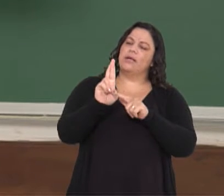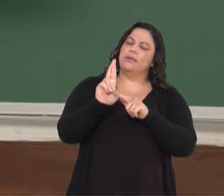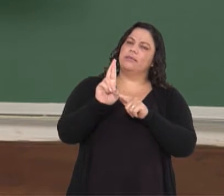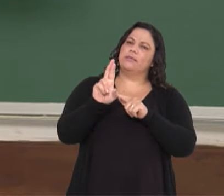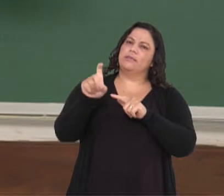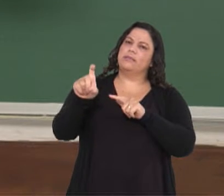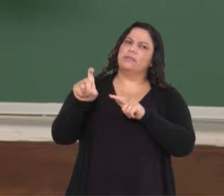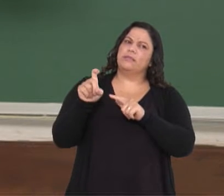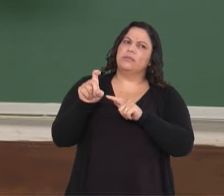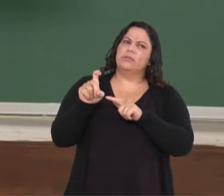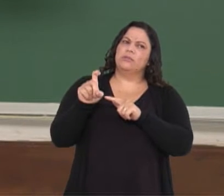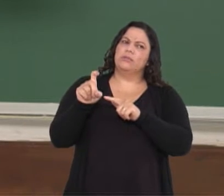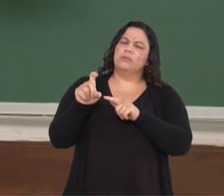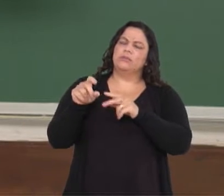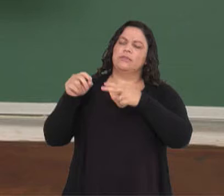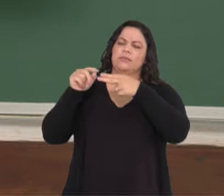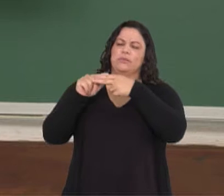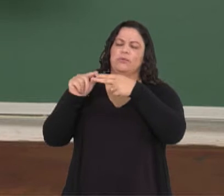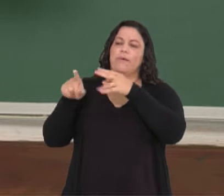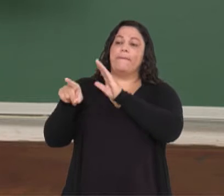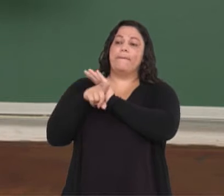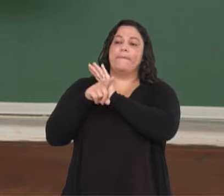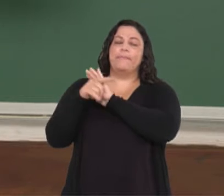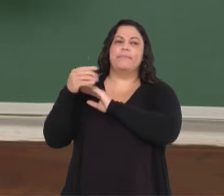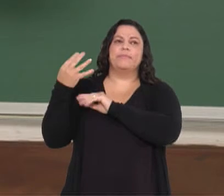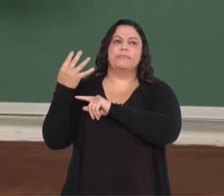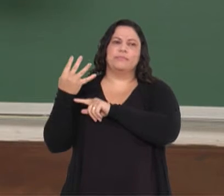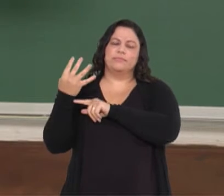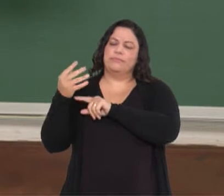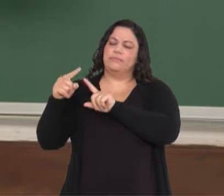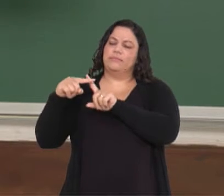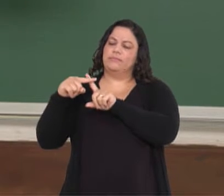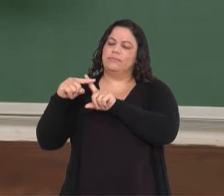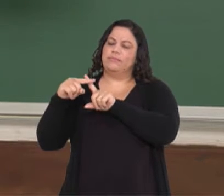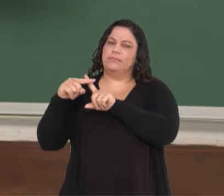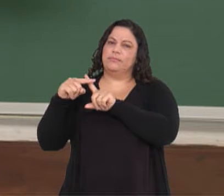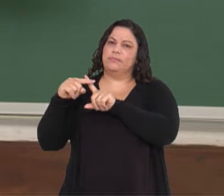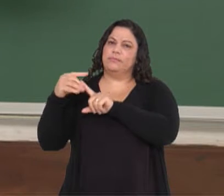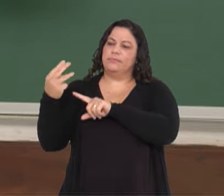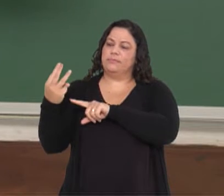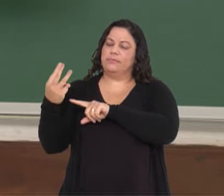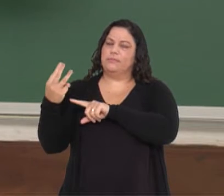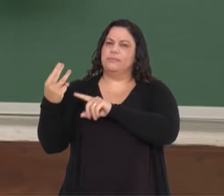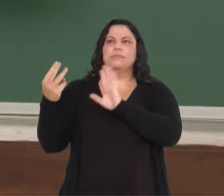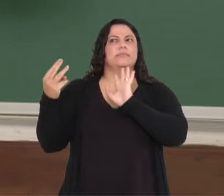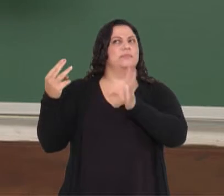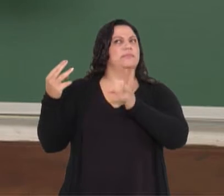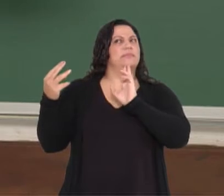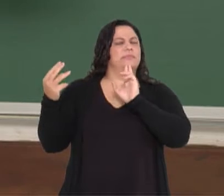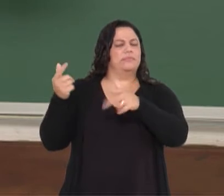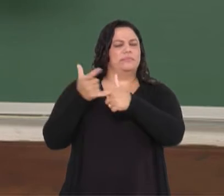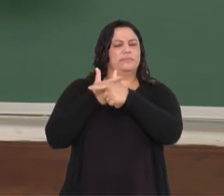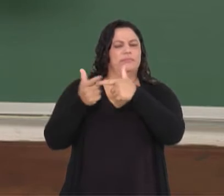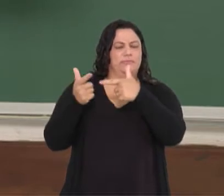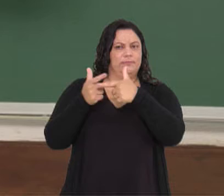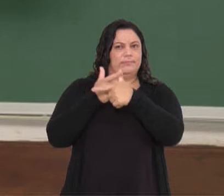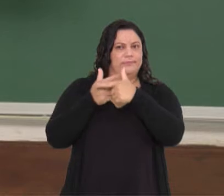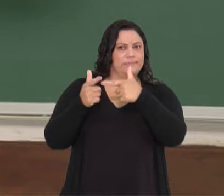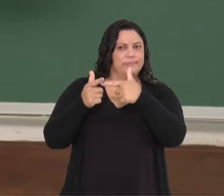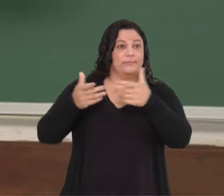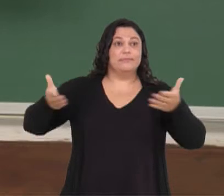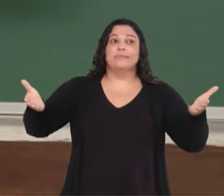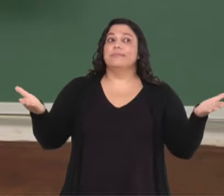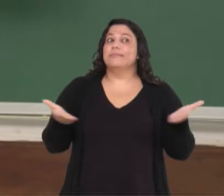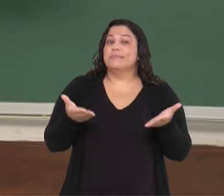que é um formato de primeiro grau também, 4x mais 3, que está aqui. Ou seja, você acabou de fazer uma divisão pelo método da chave.